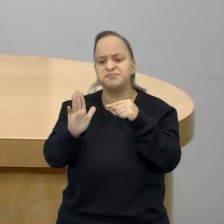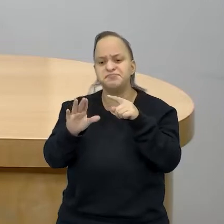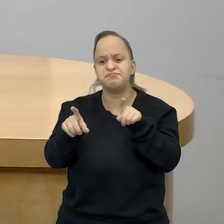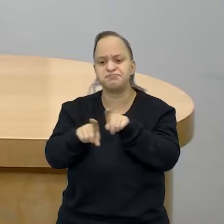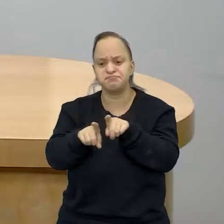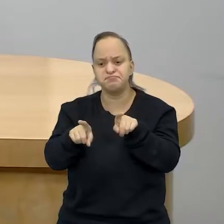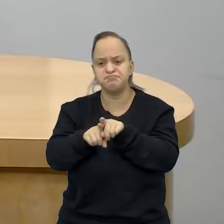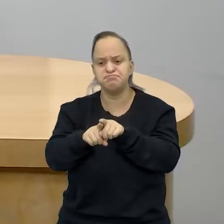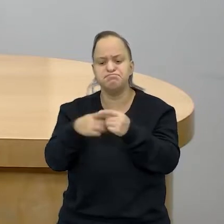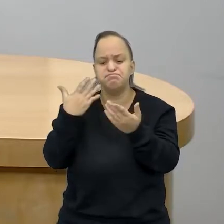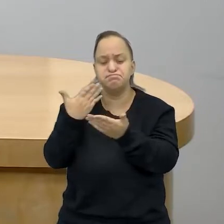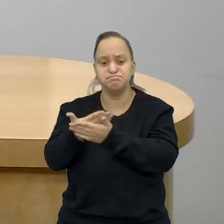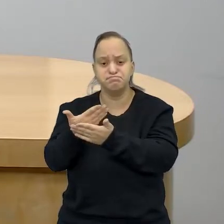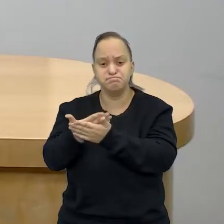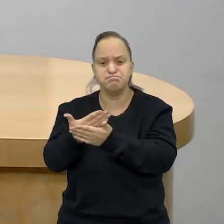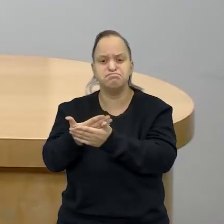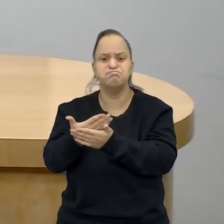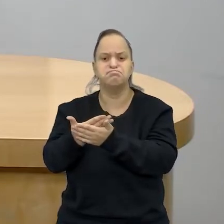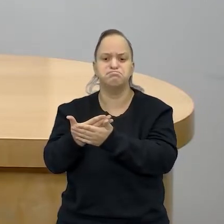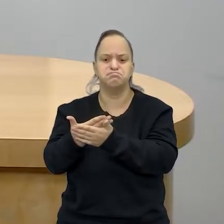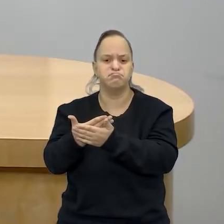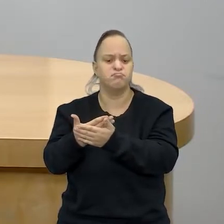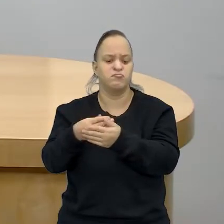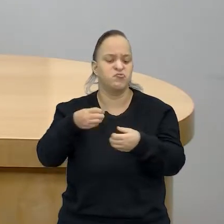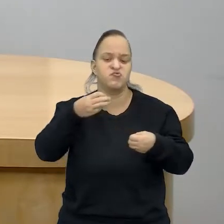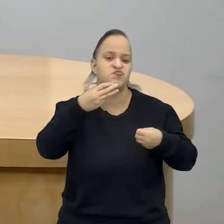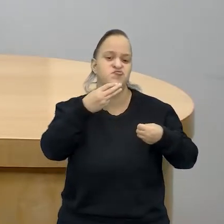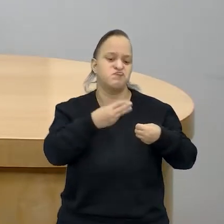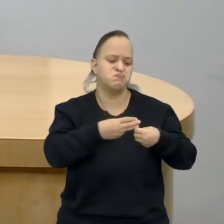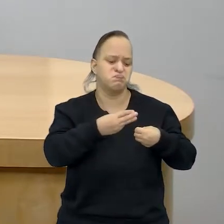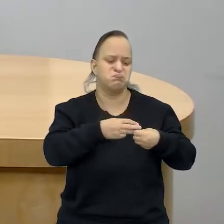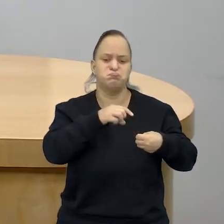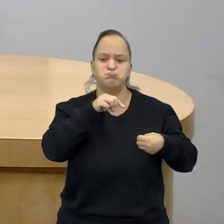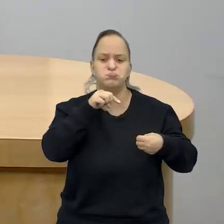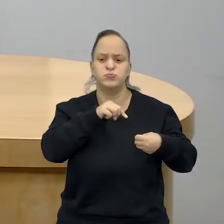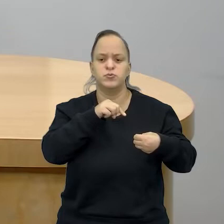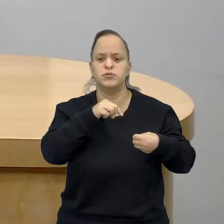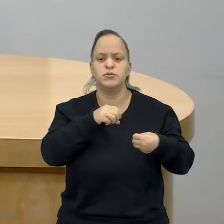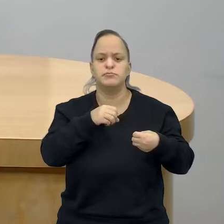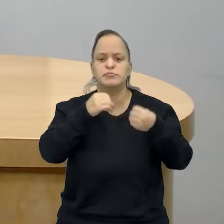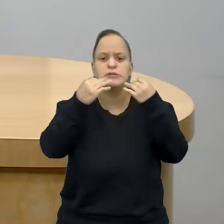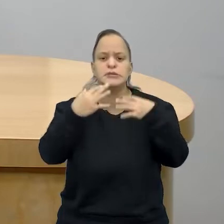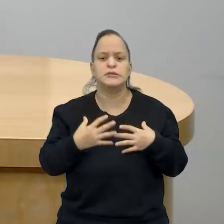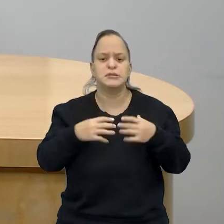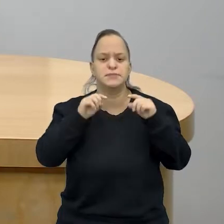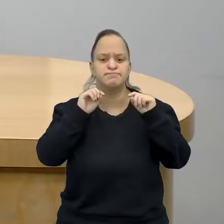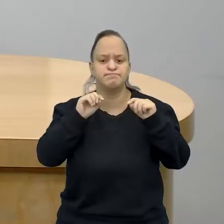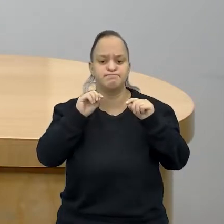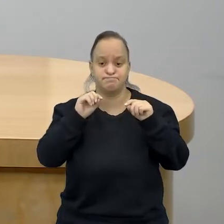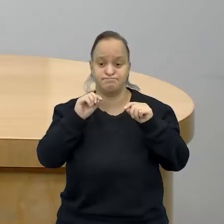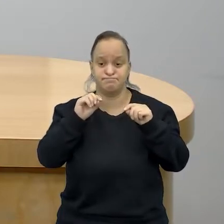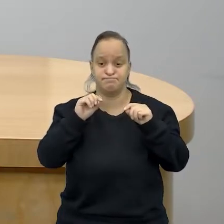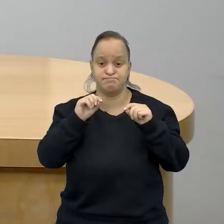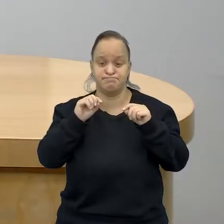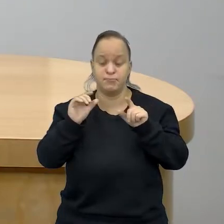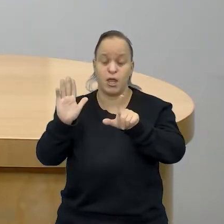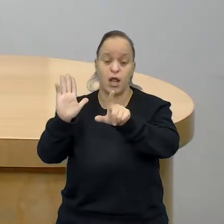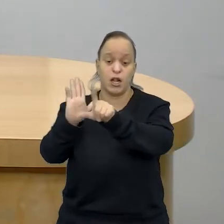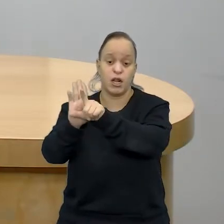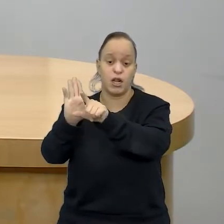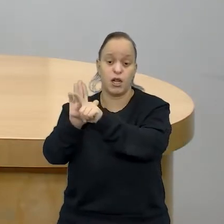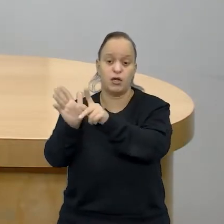viu o plano diretor municipal, nós vimos também o código de obras e